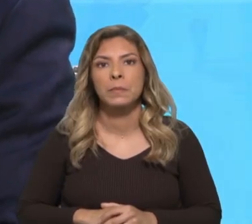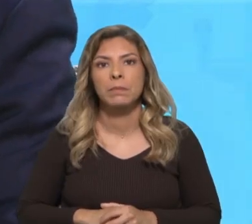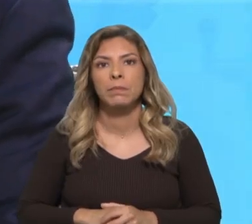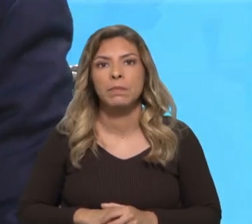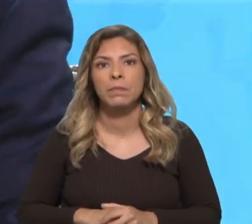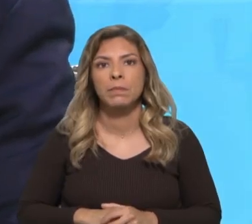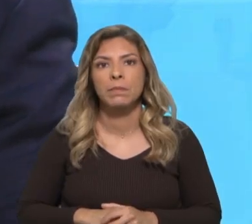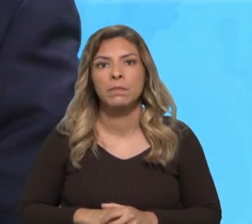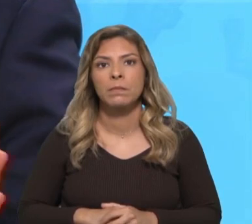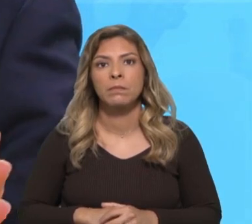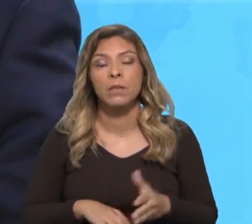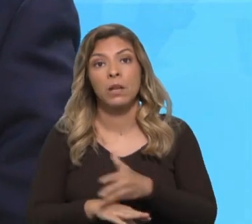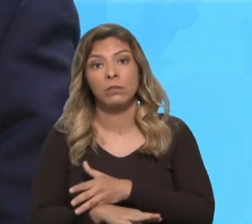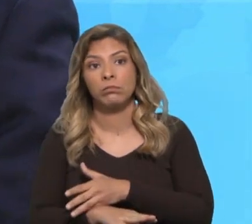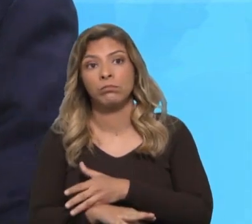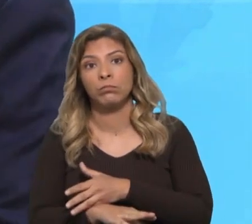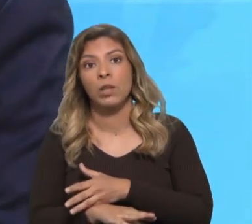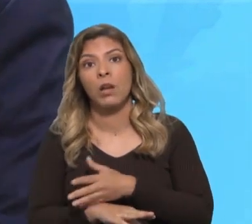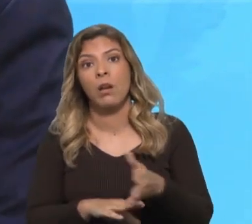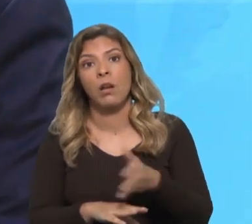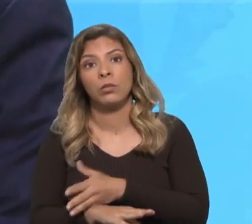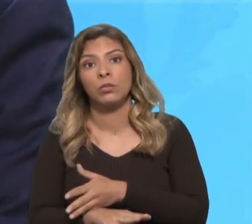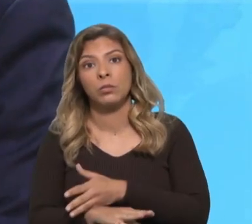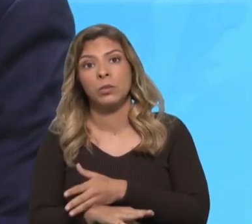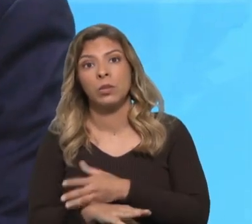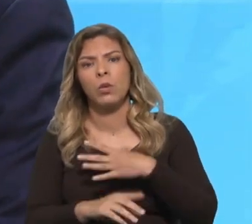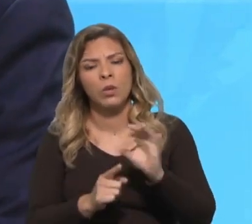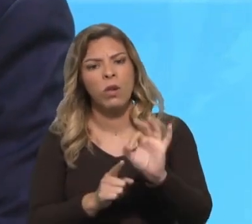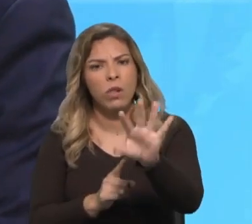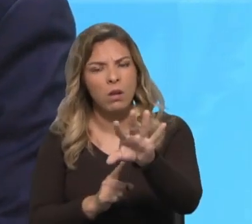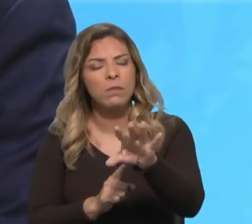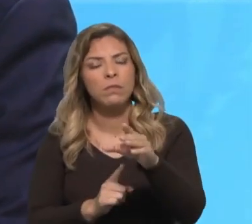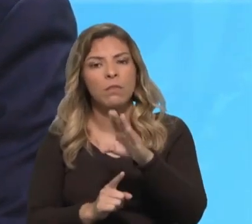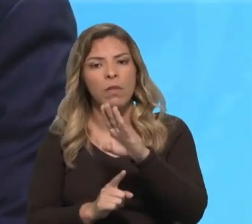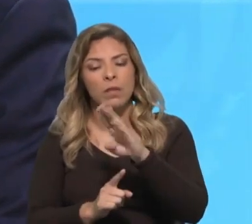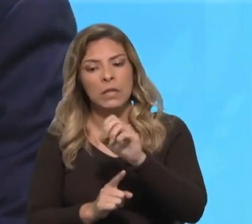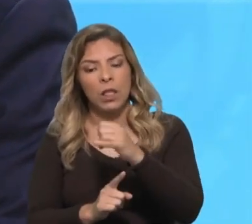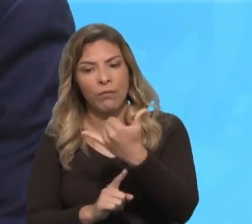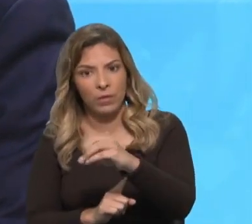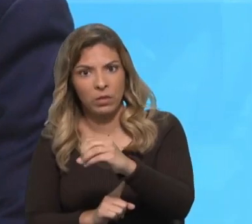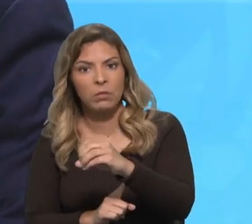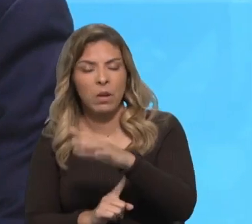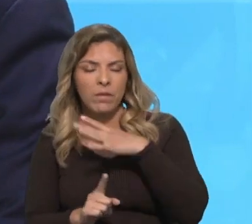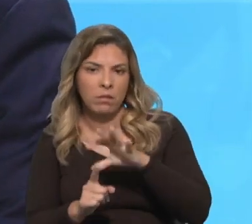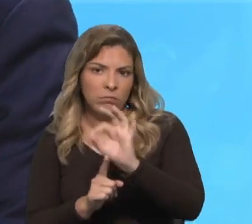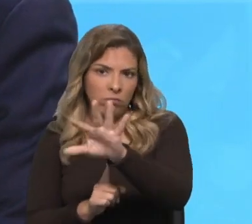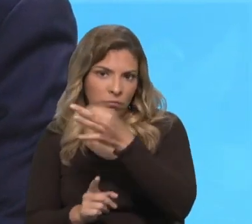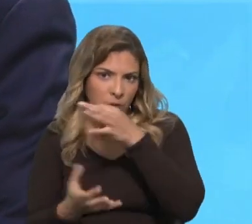Portanto, é só ainda dizer que, portanto, eu depois queria fazer aqui um apontamento no século XX.